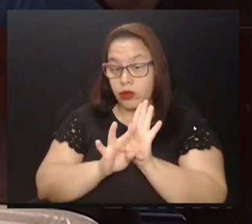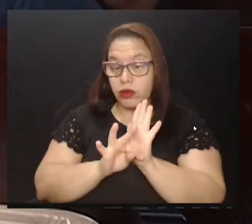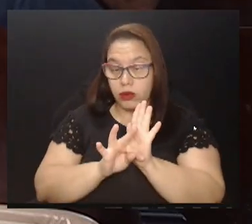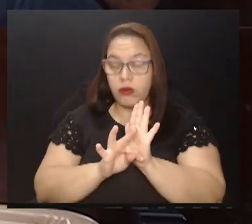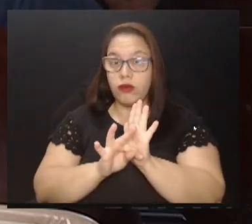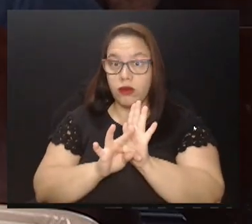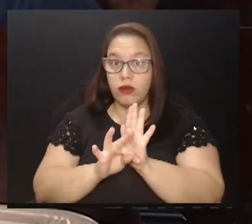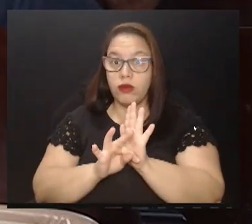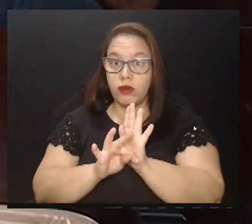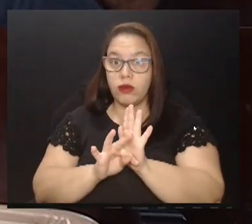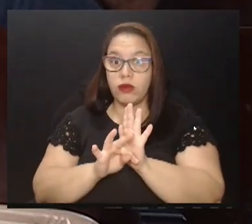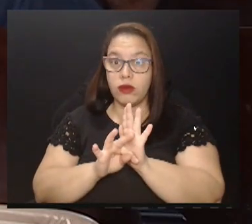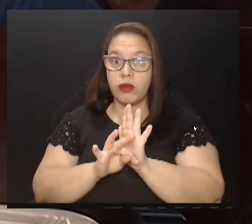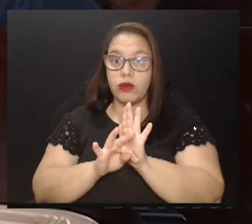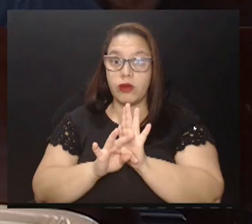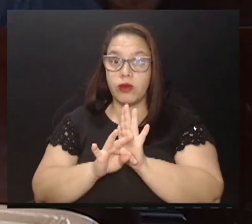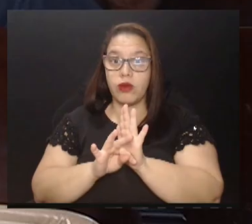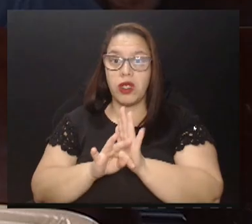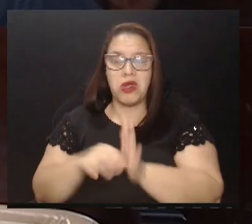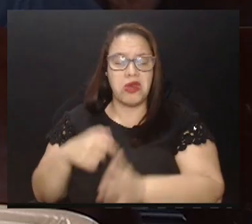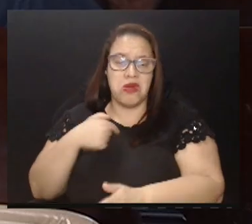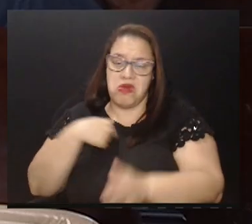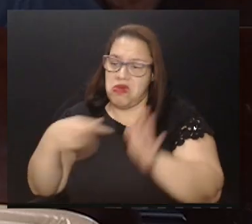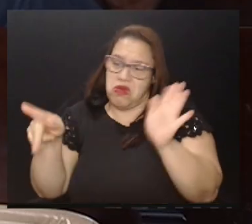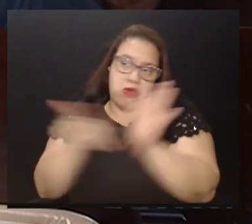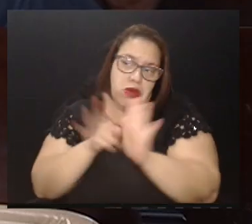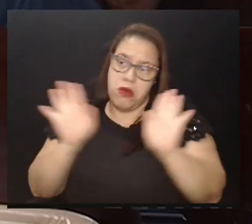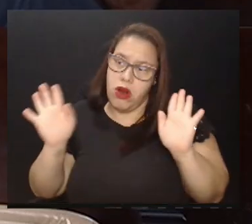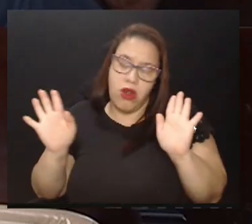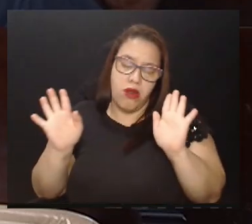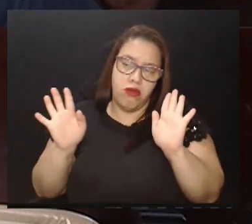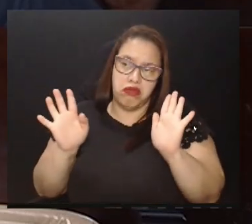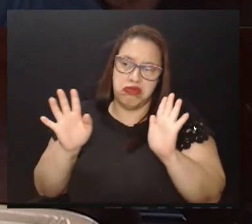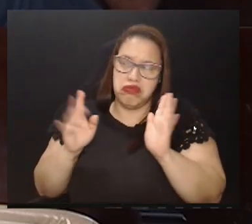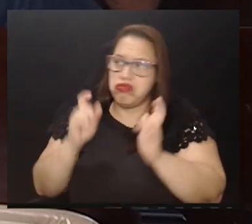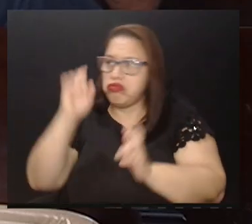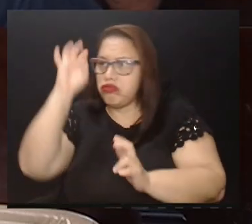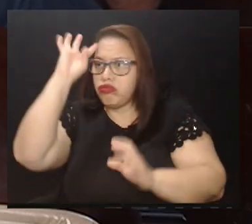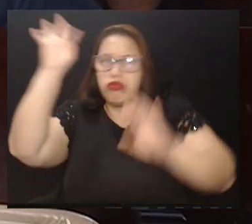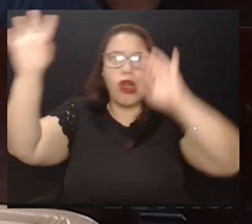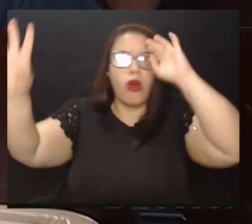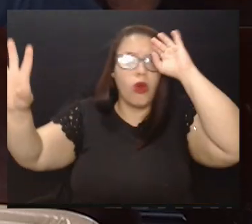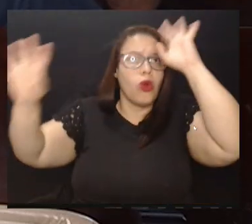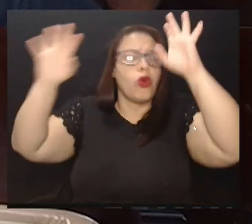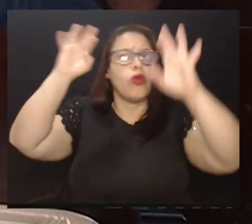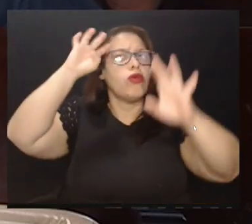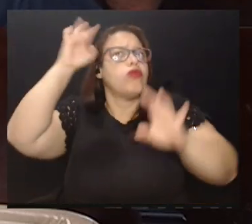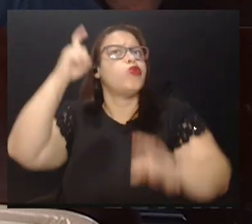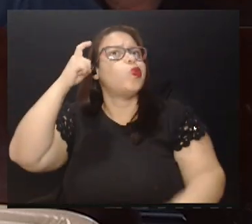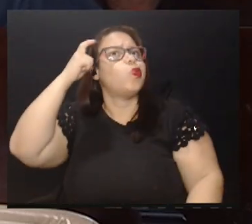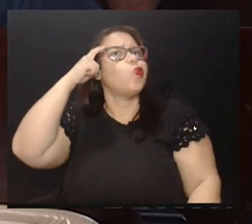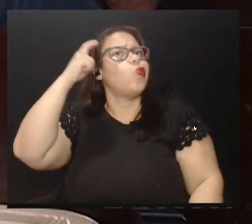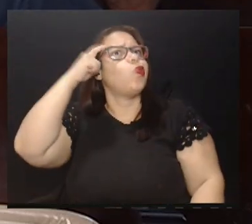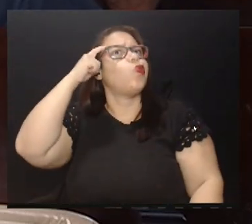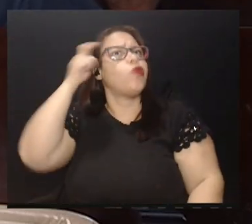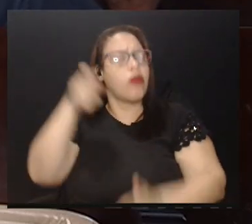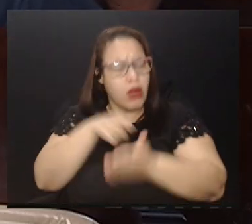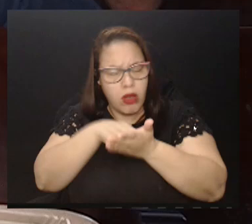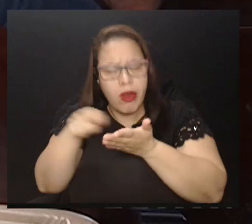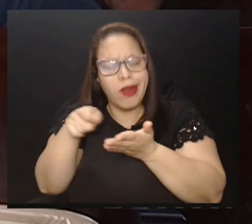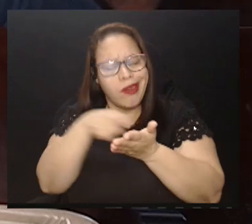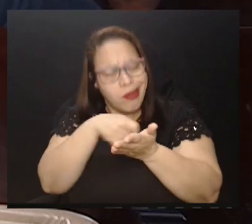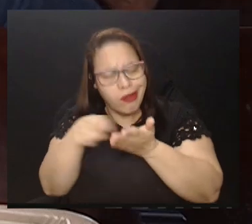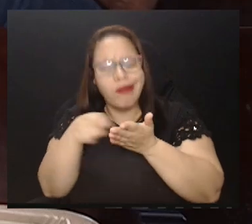vem de você mesmo, né? Uma coisa subjetiva que você viu, tal, e que aí te dá vontade